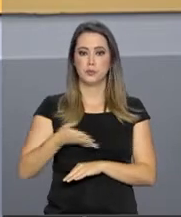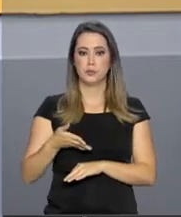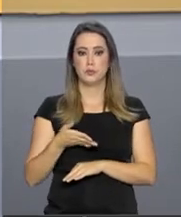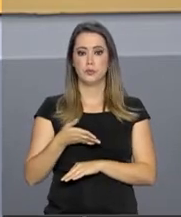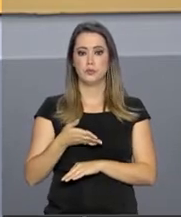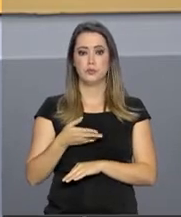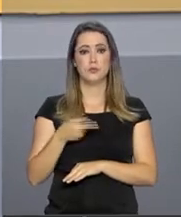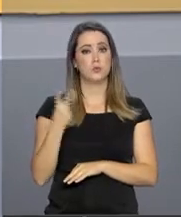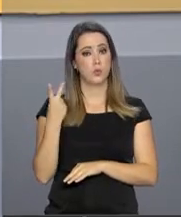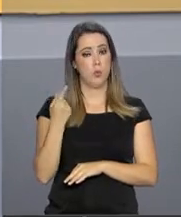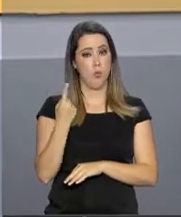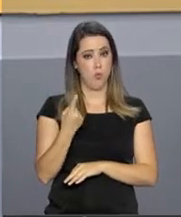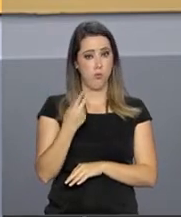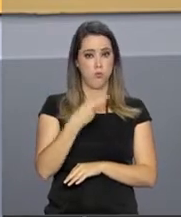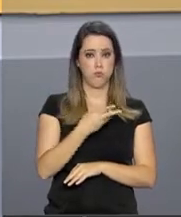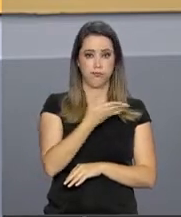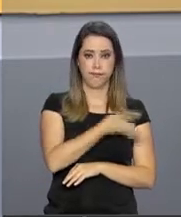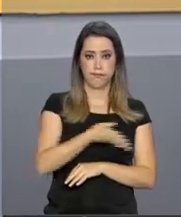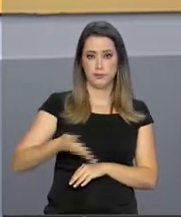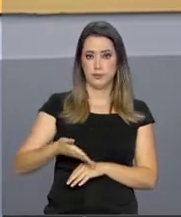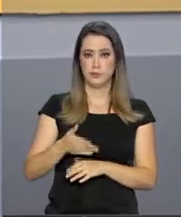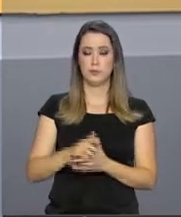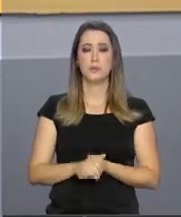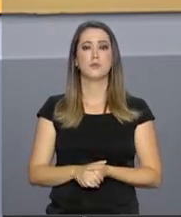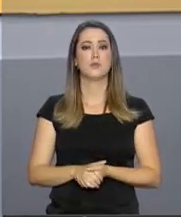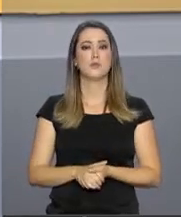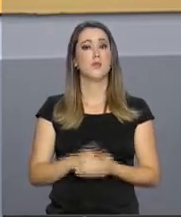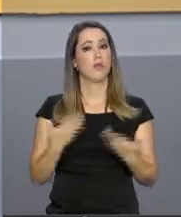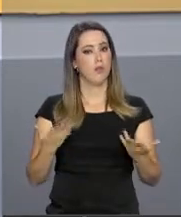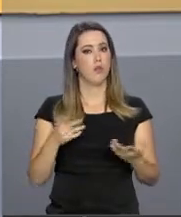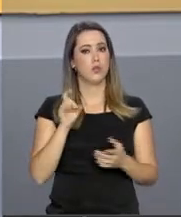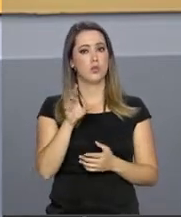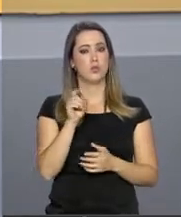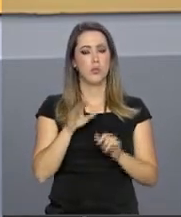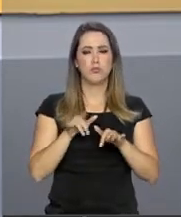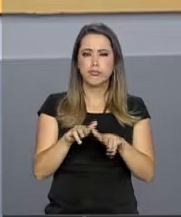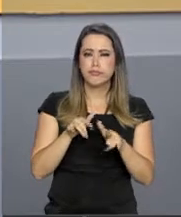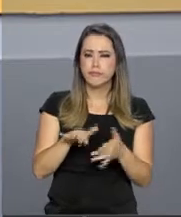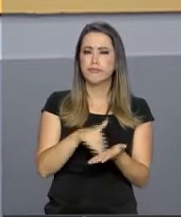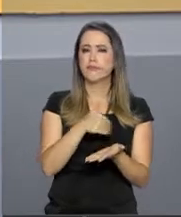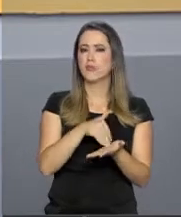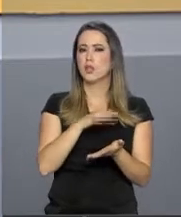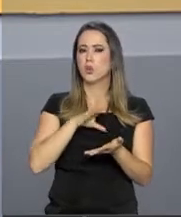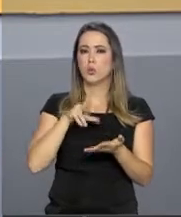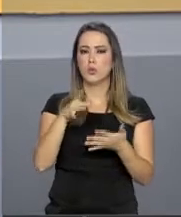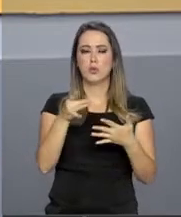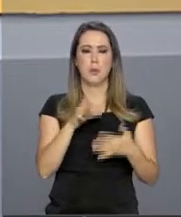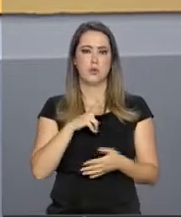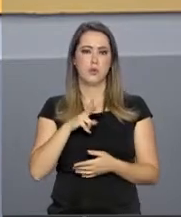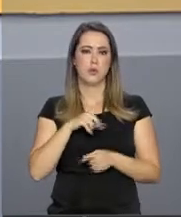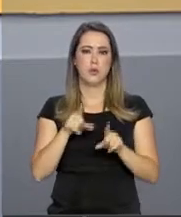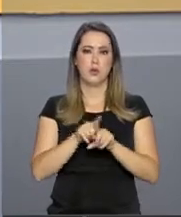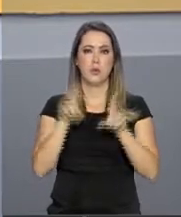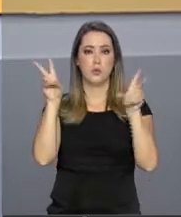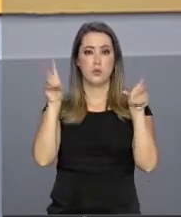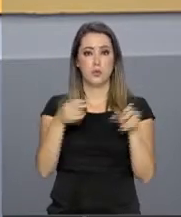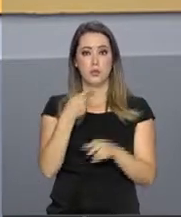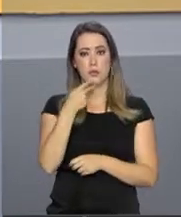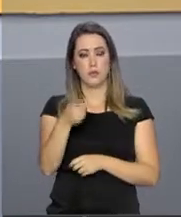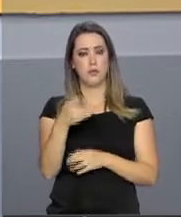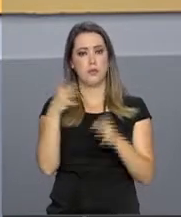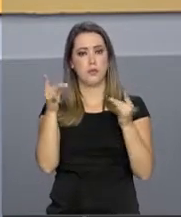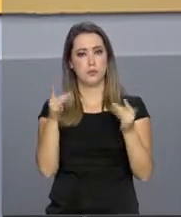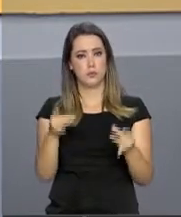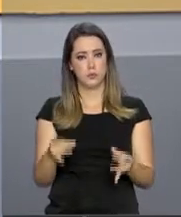site do ministério da justiça na aba ouvidoria aí basta preencher os dados pessoais o assunto e fazer a descrição